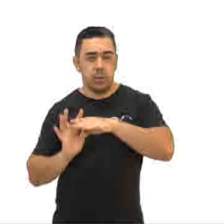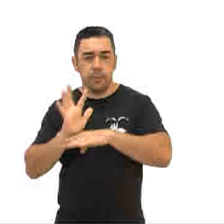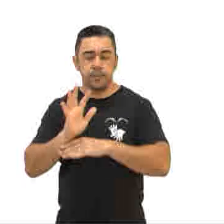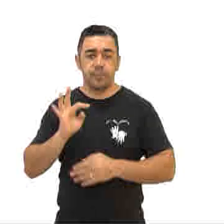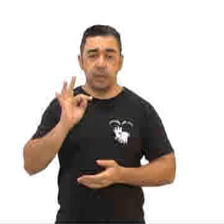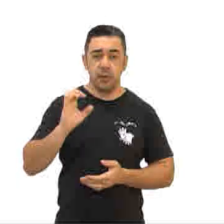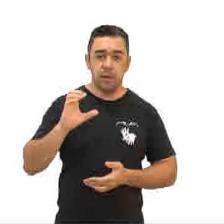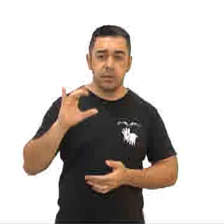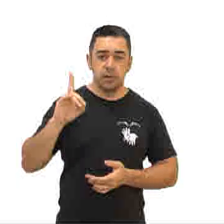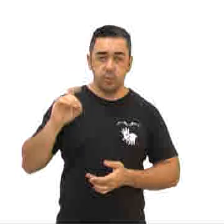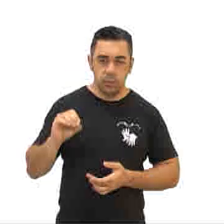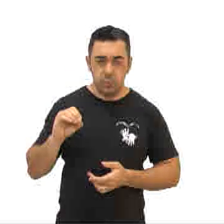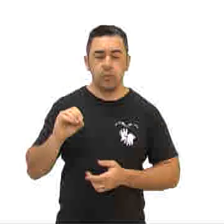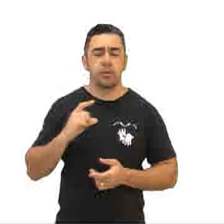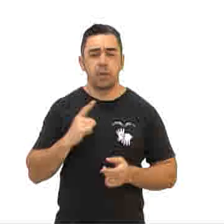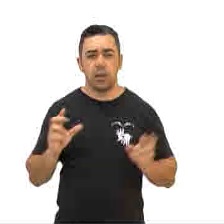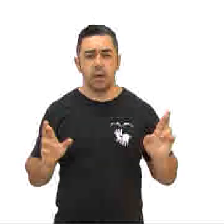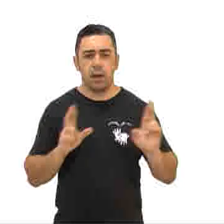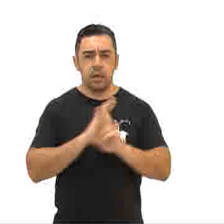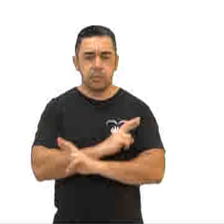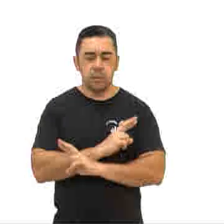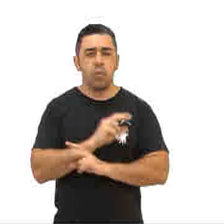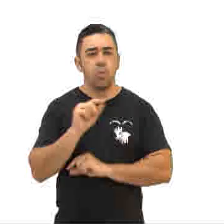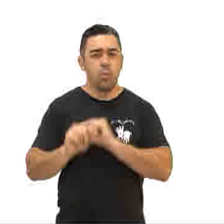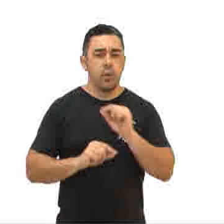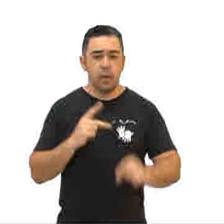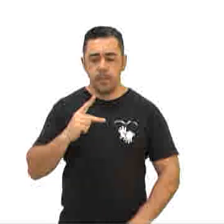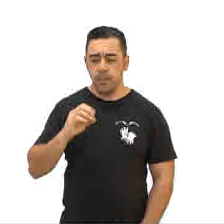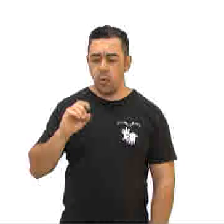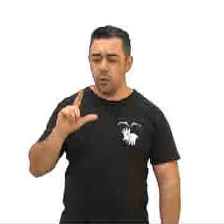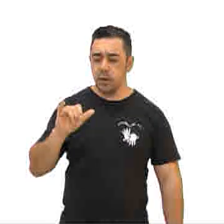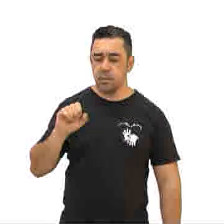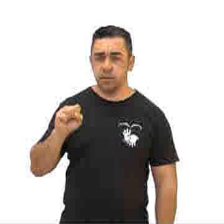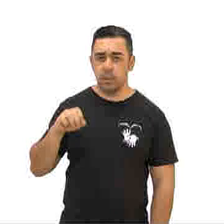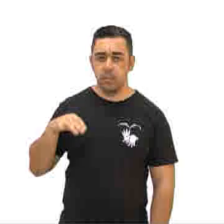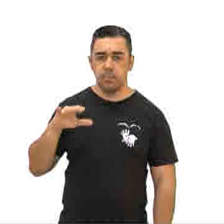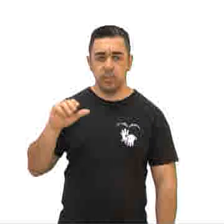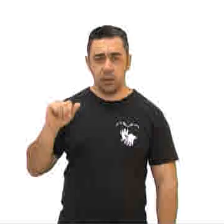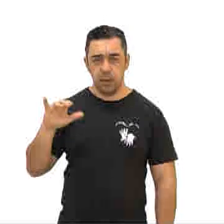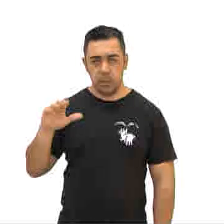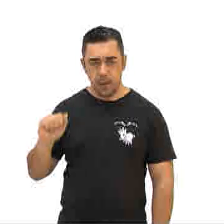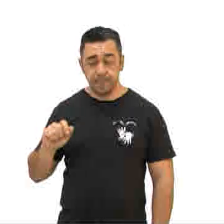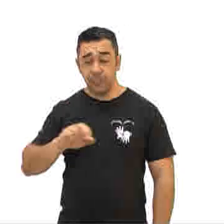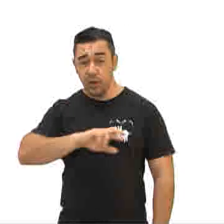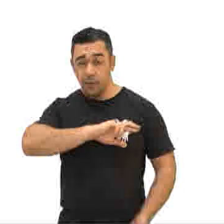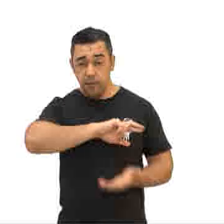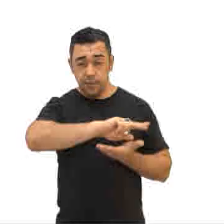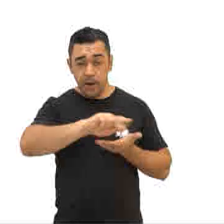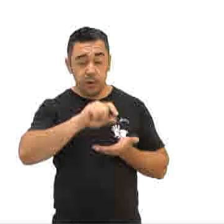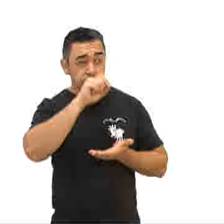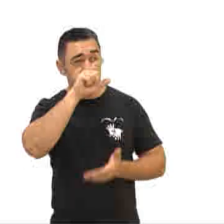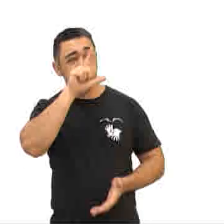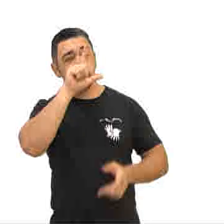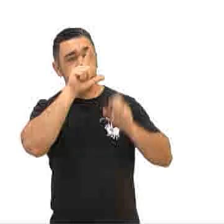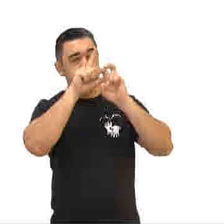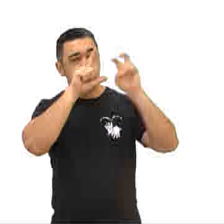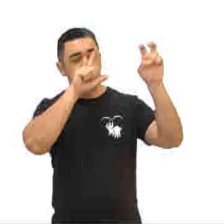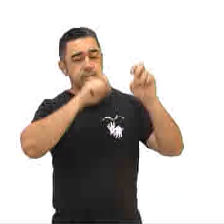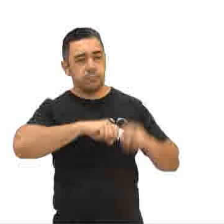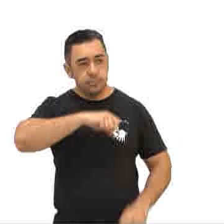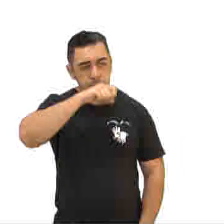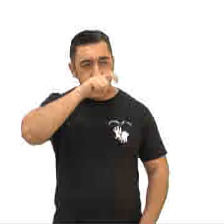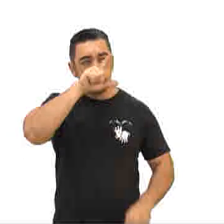realiza-se polissemicamente. É o tecer do grito de muitos galos que faz uma manhã, tecendo